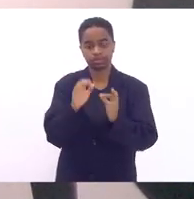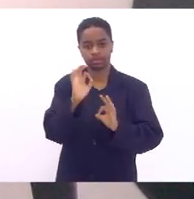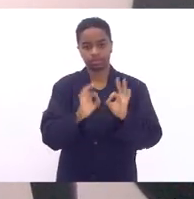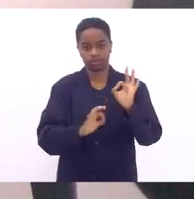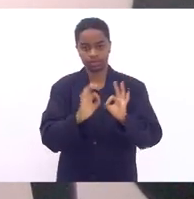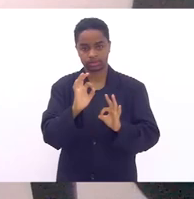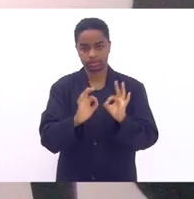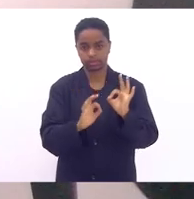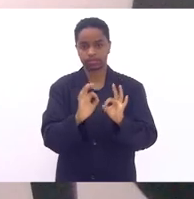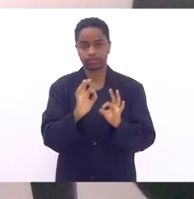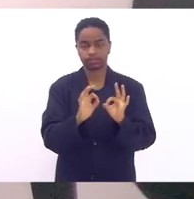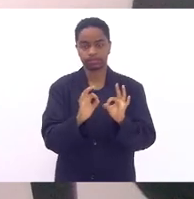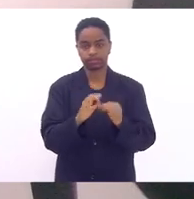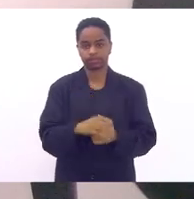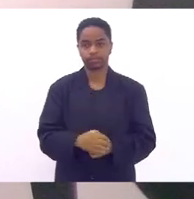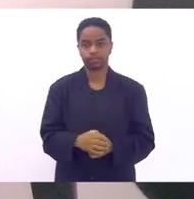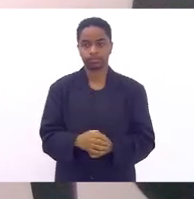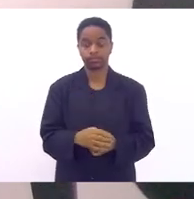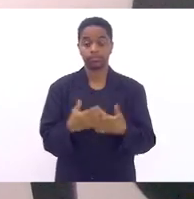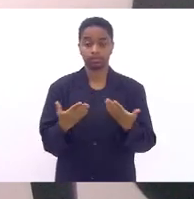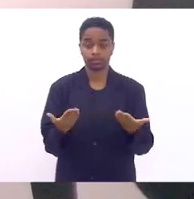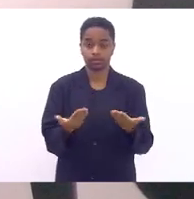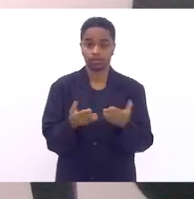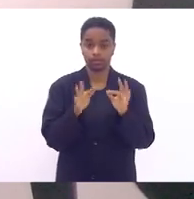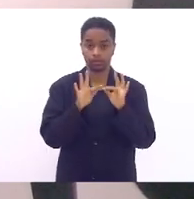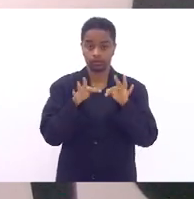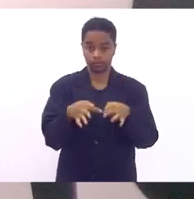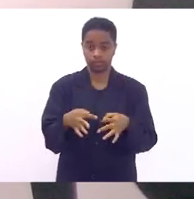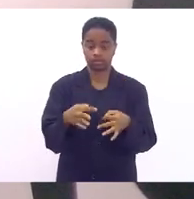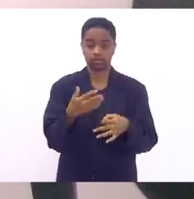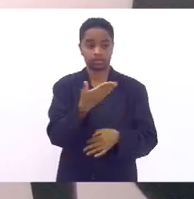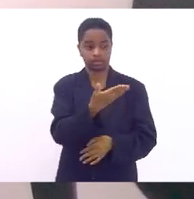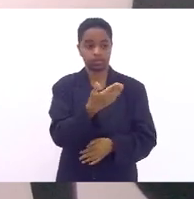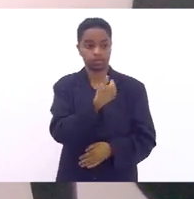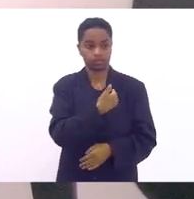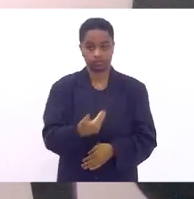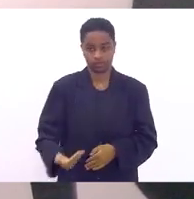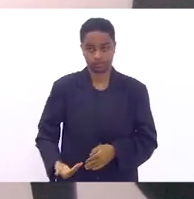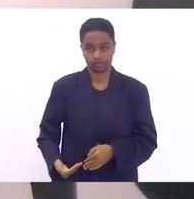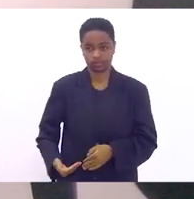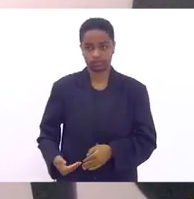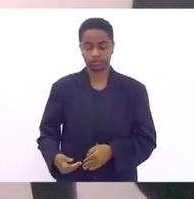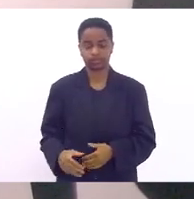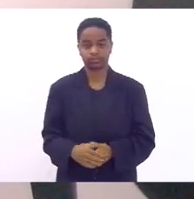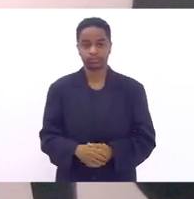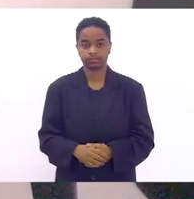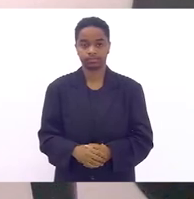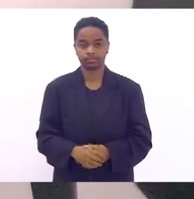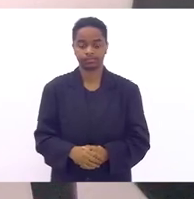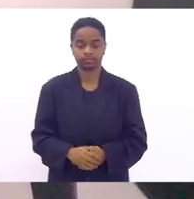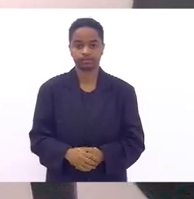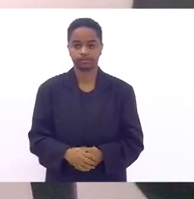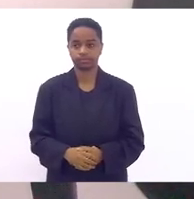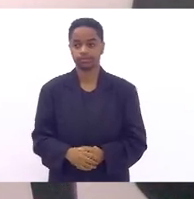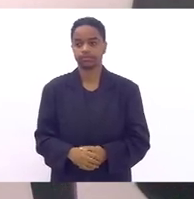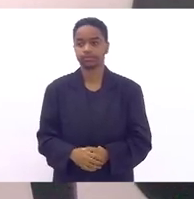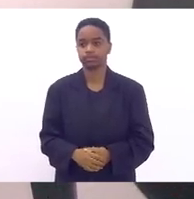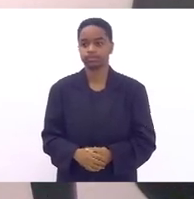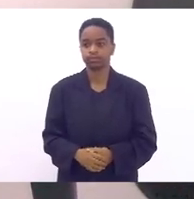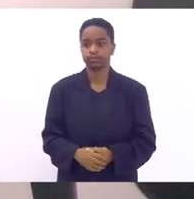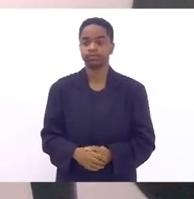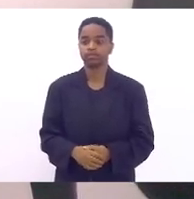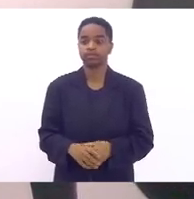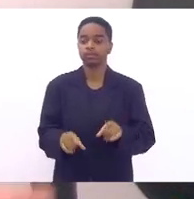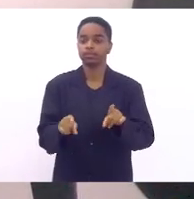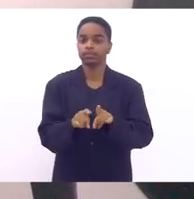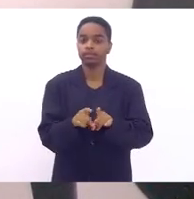planejamento não é por fim a gente deixa por último Governador né para colocar na parede e mas aí a gente já chega